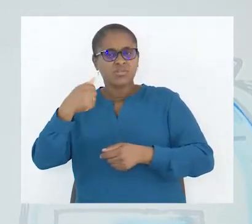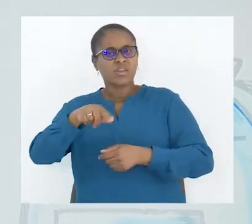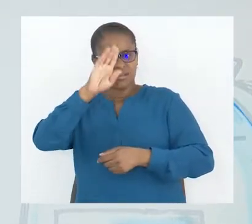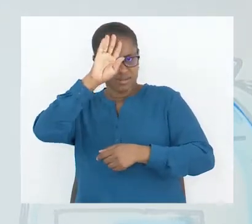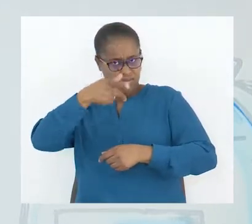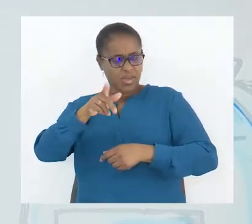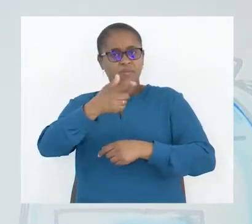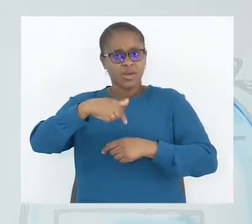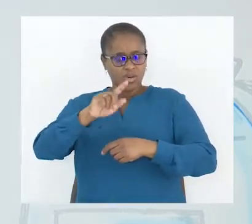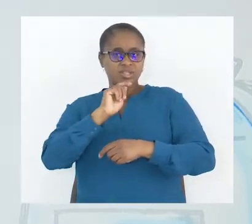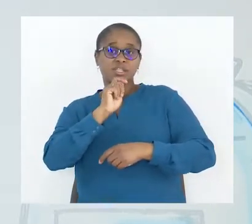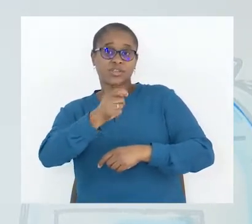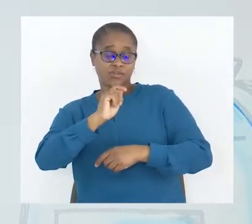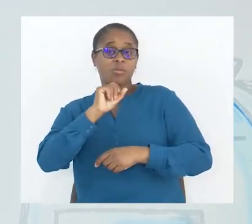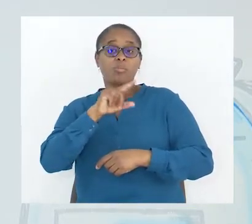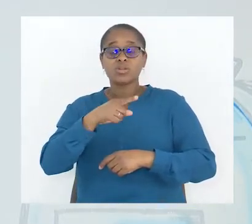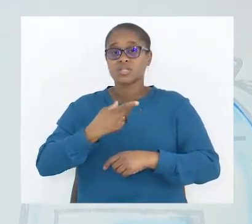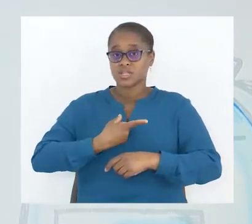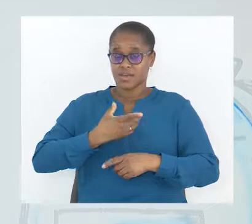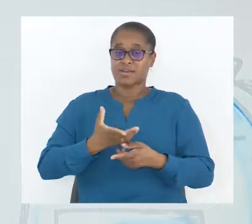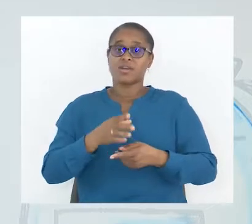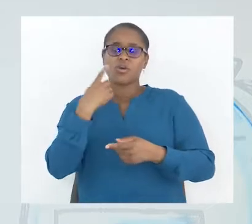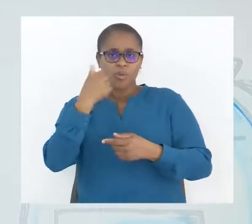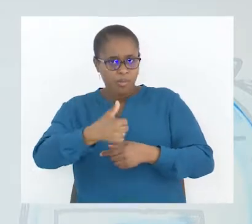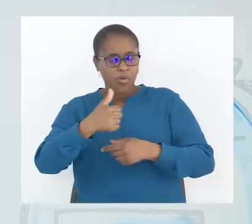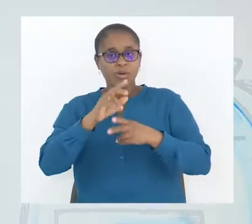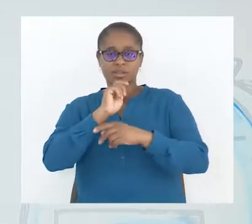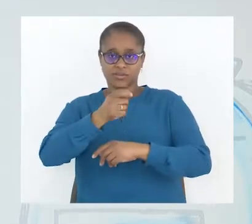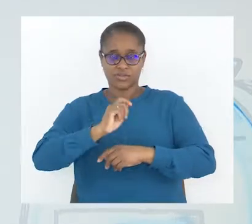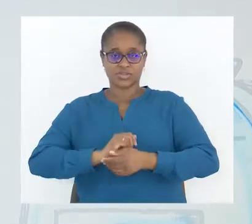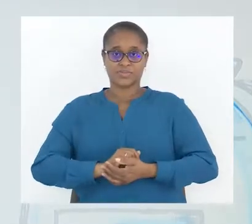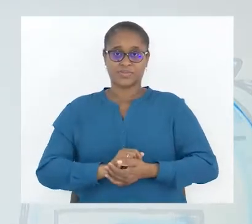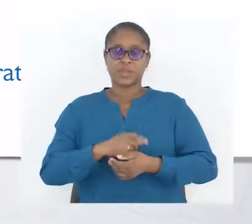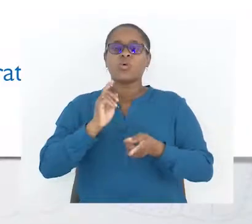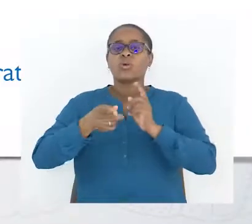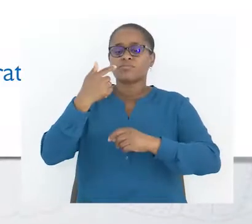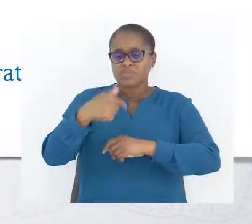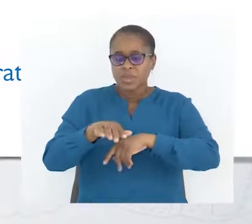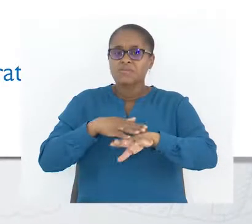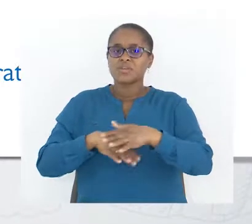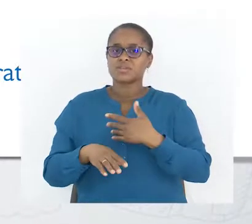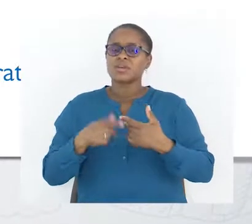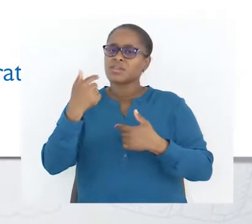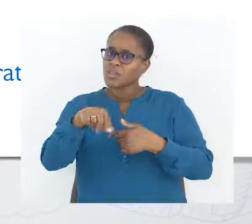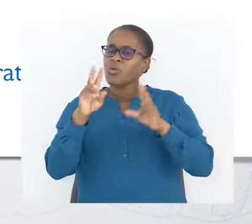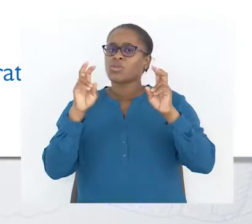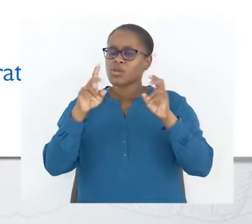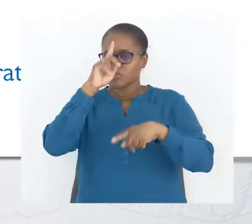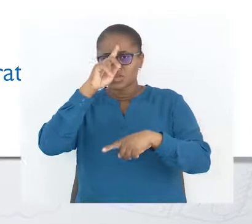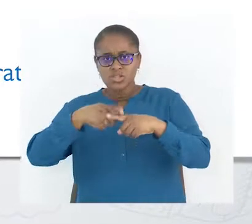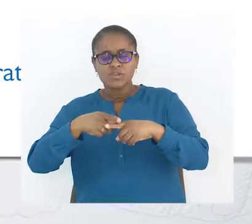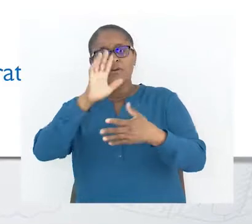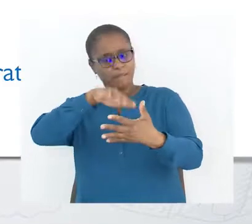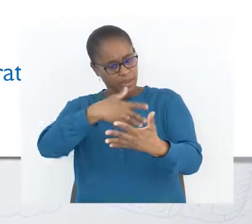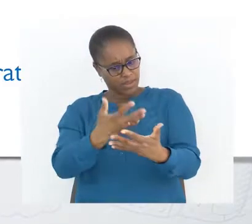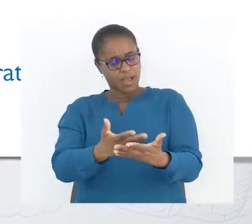temos que levar em conta para que a nossa entrevista possa ser uma boa entrevista. O que devemos fazer é ter um tema e